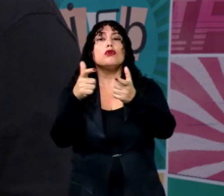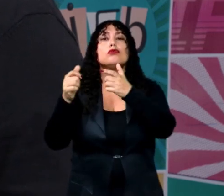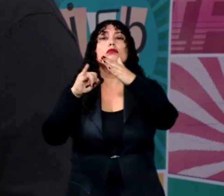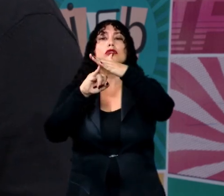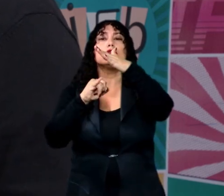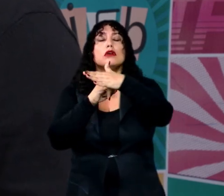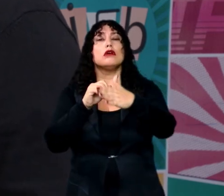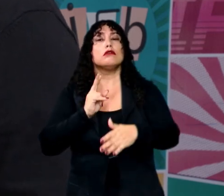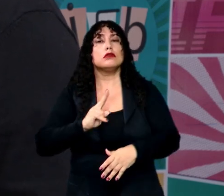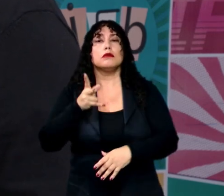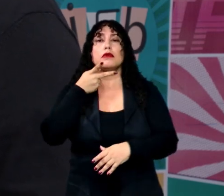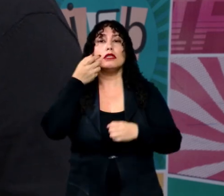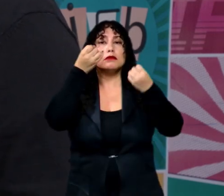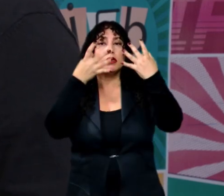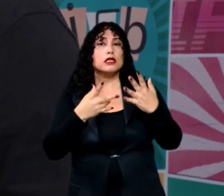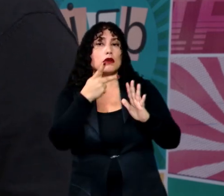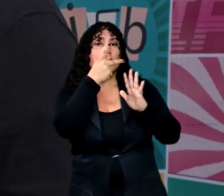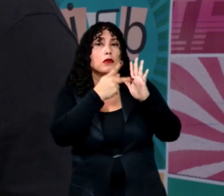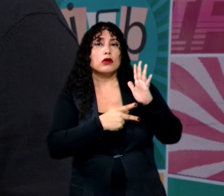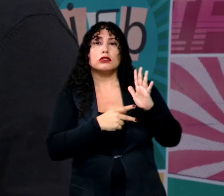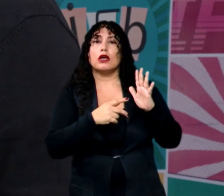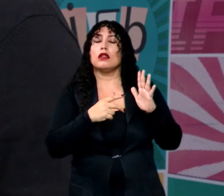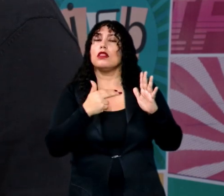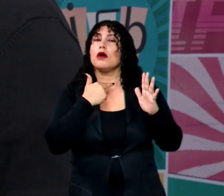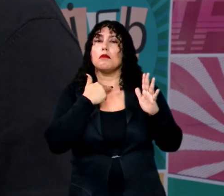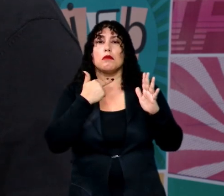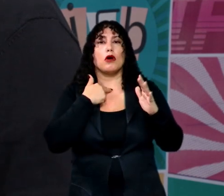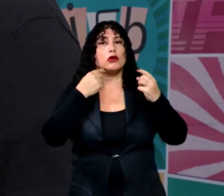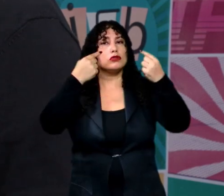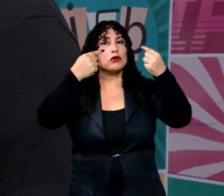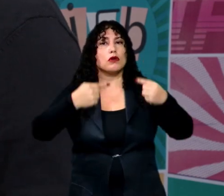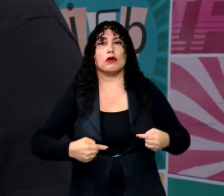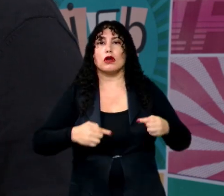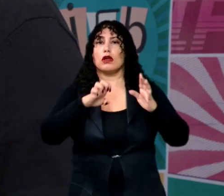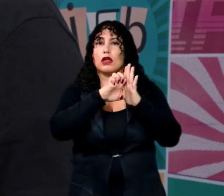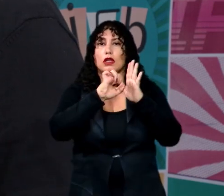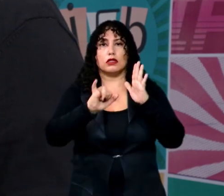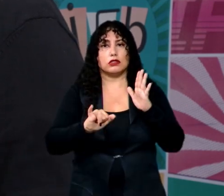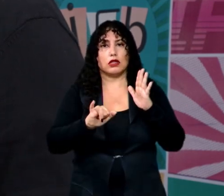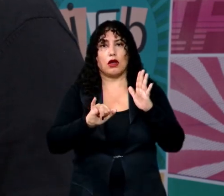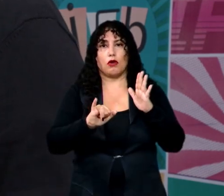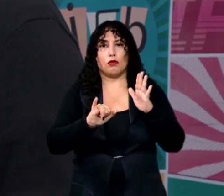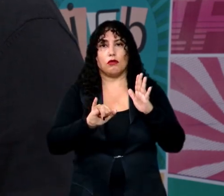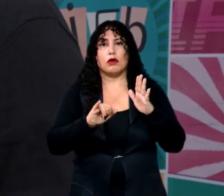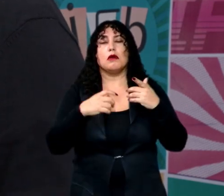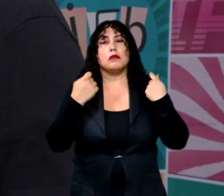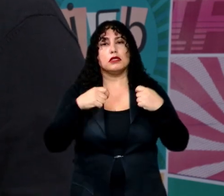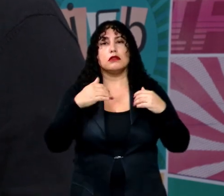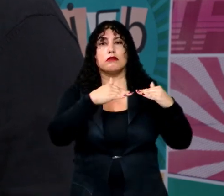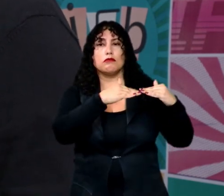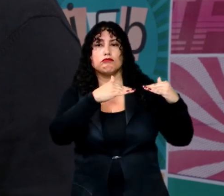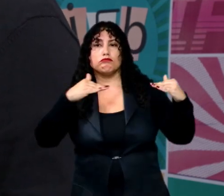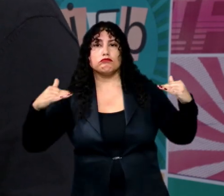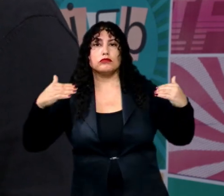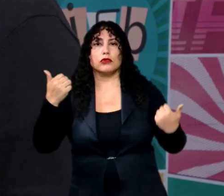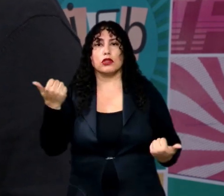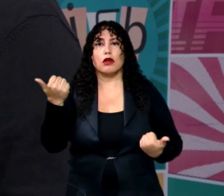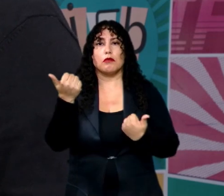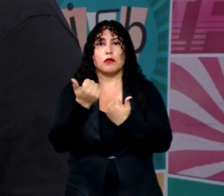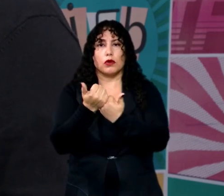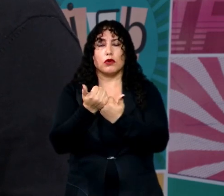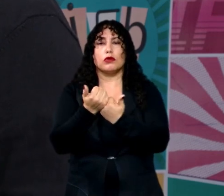sempre falo, esse projeto não deveria estar concorrendo a esse edital, ele deveria ter uma linha de